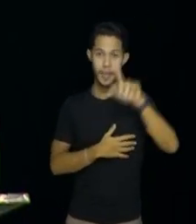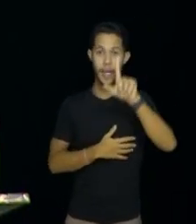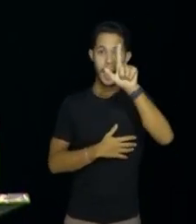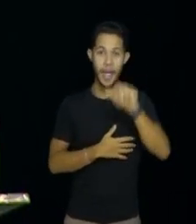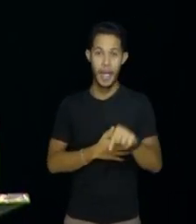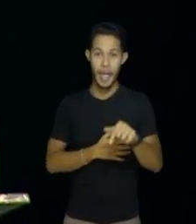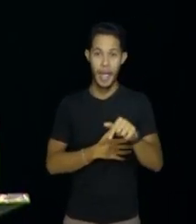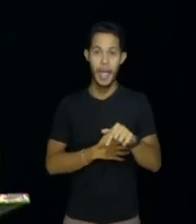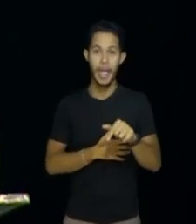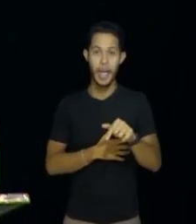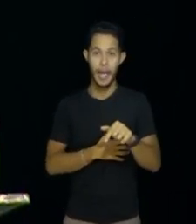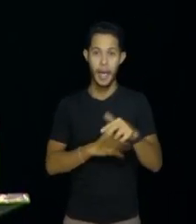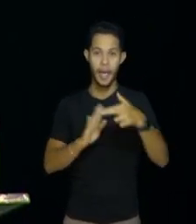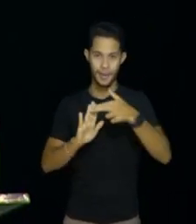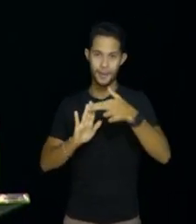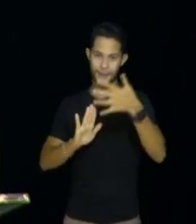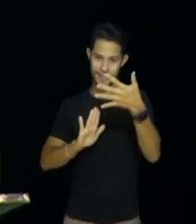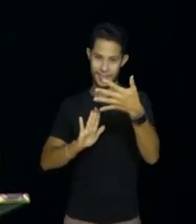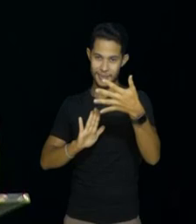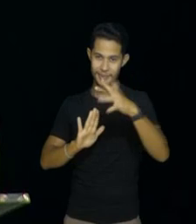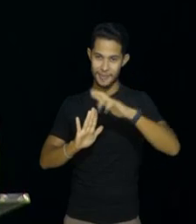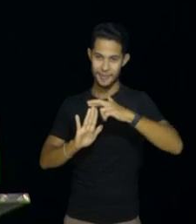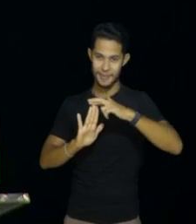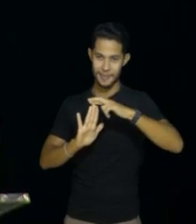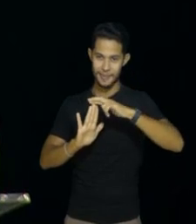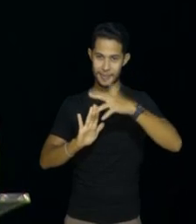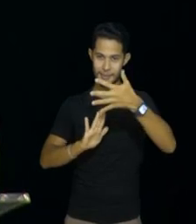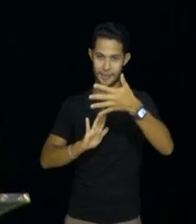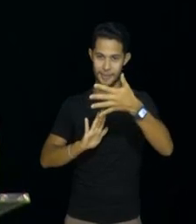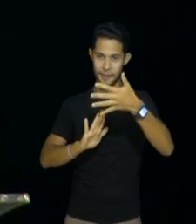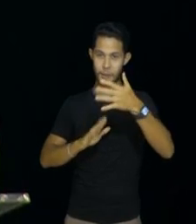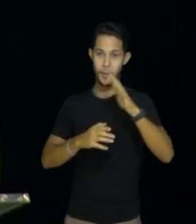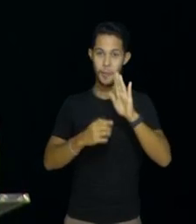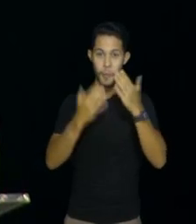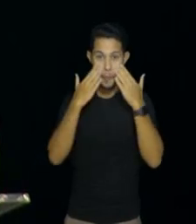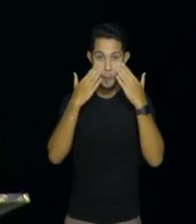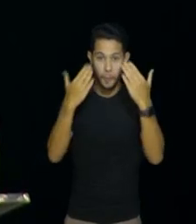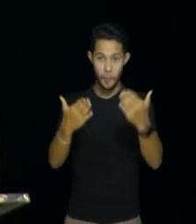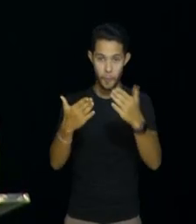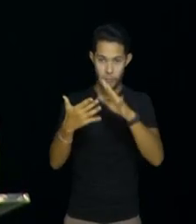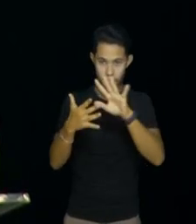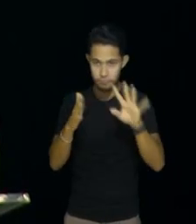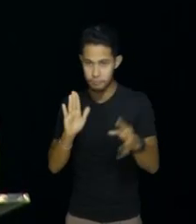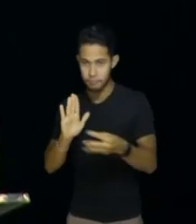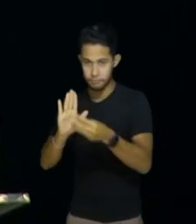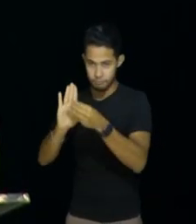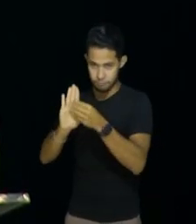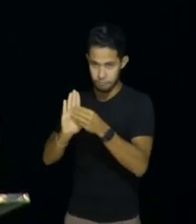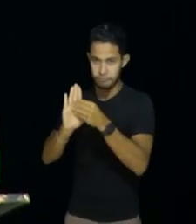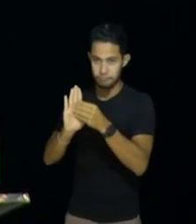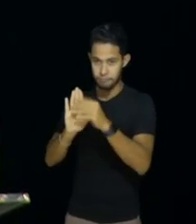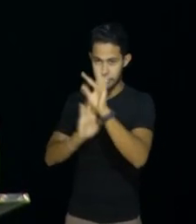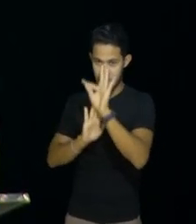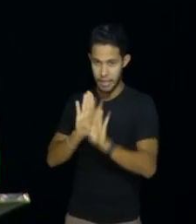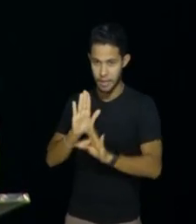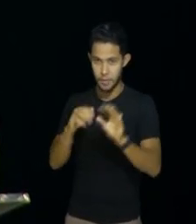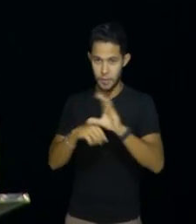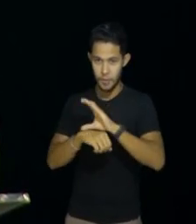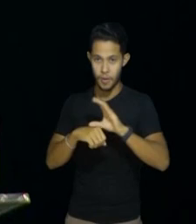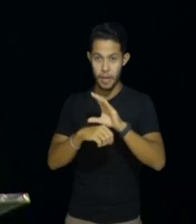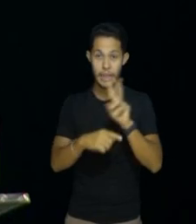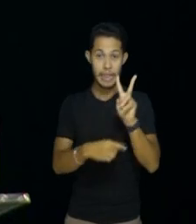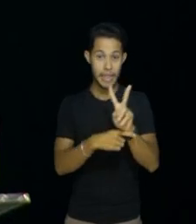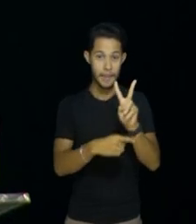ao governo federal para que inclua no texto constitucional a defesa da vida desde a